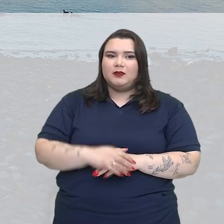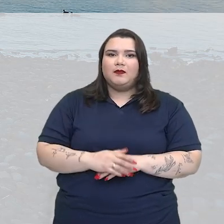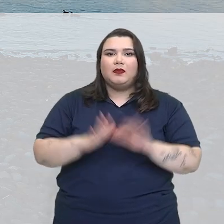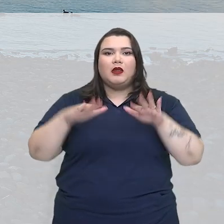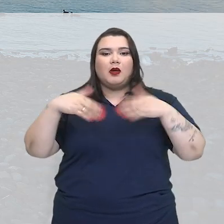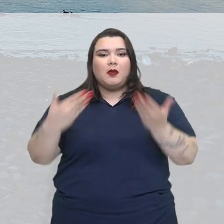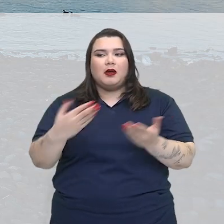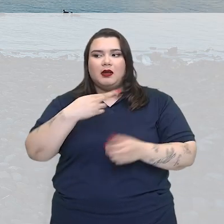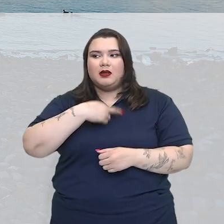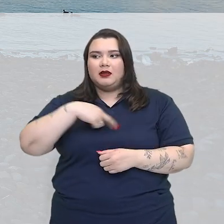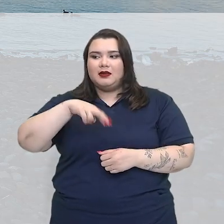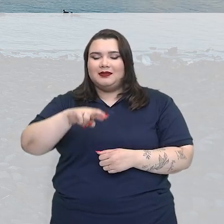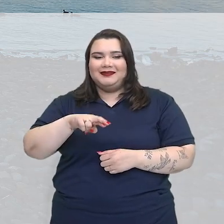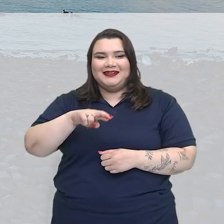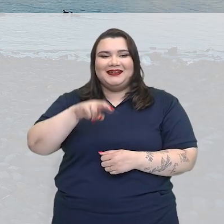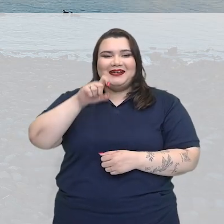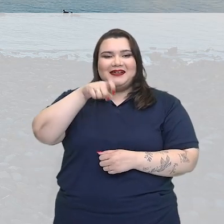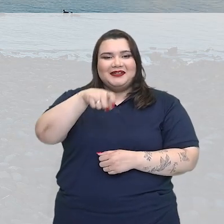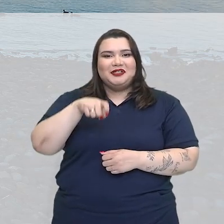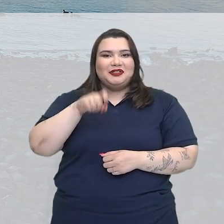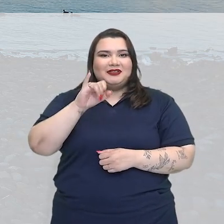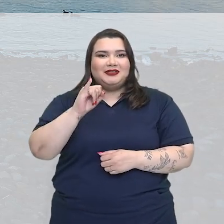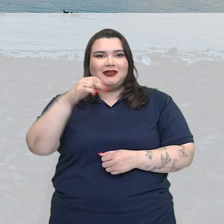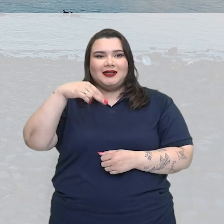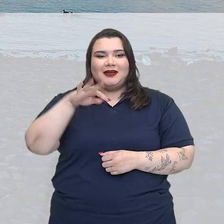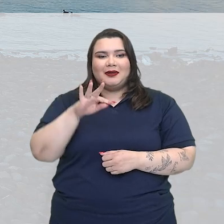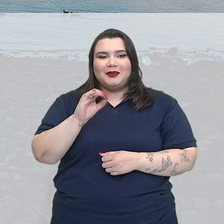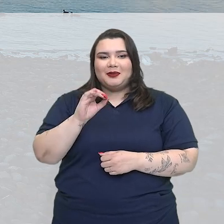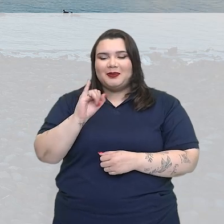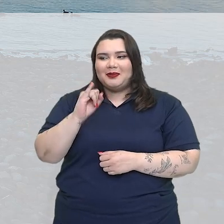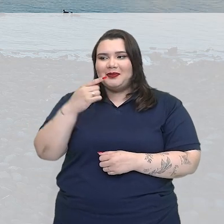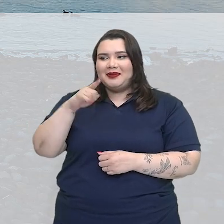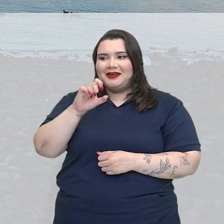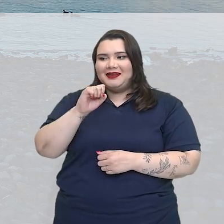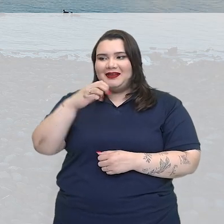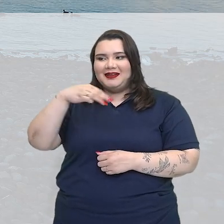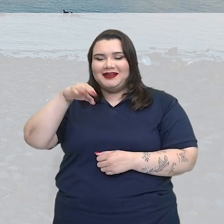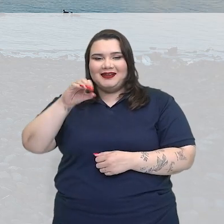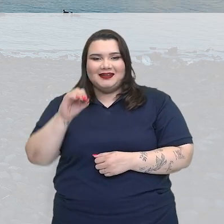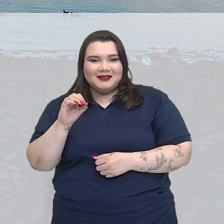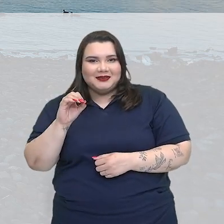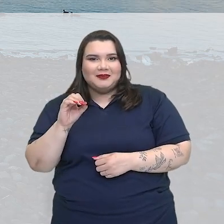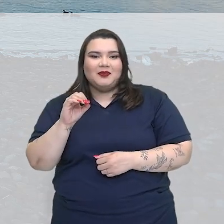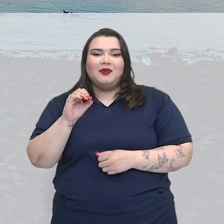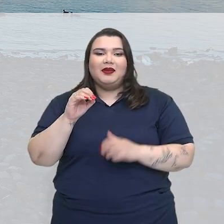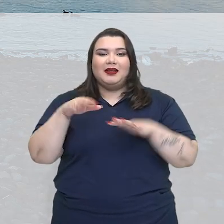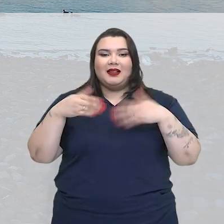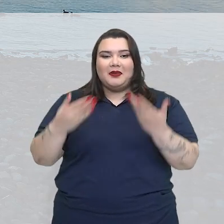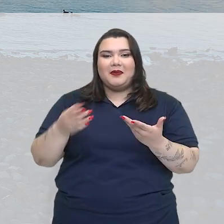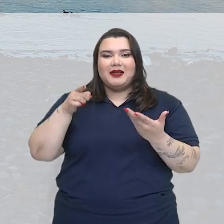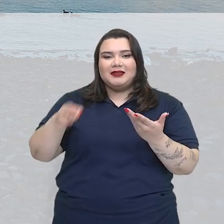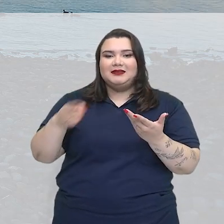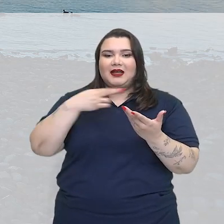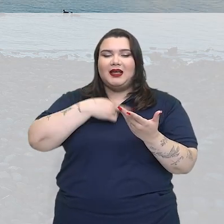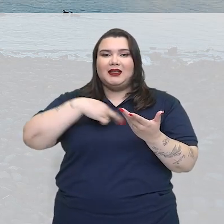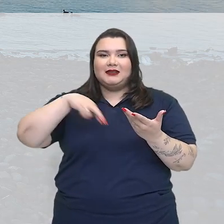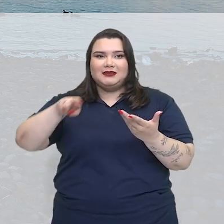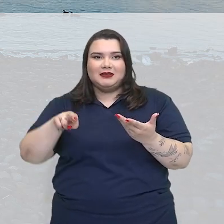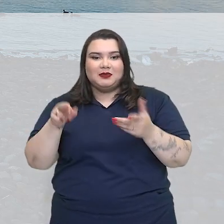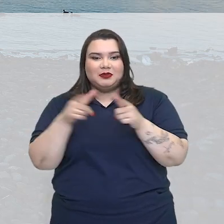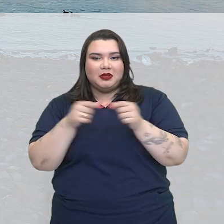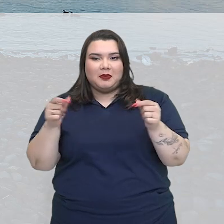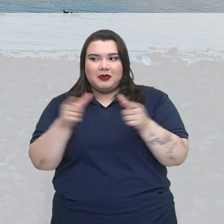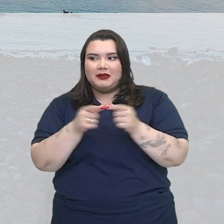Essa religião é o shintoísmo, a religião japonesa. Ao contrário do que podemos pensar, não é o budismo, a